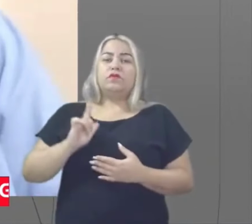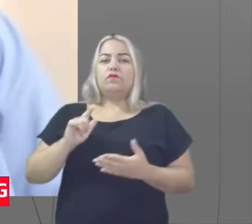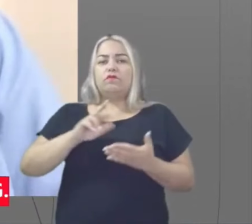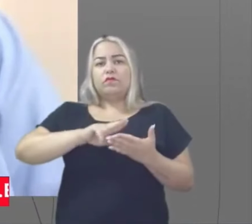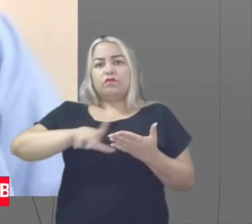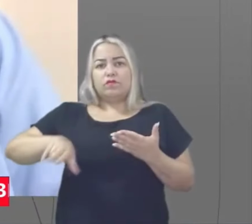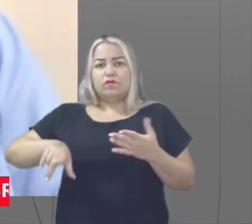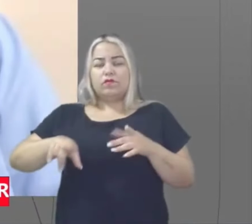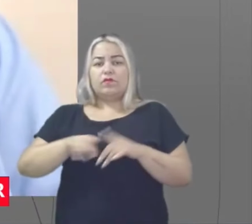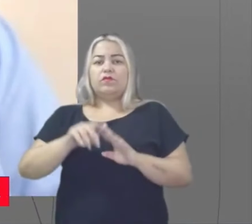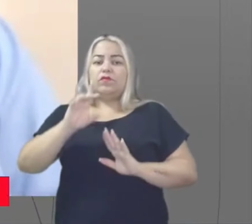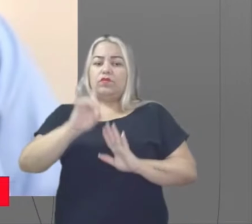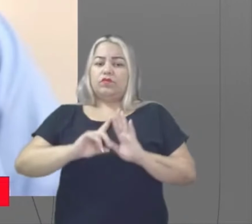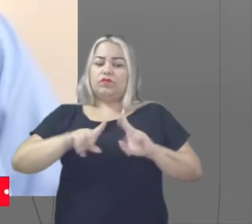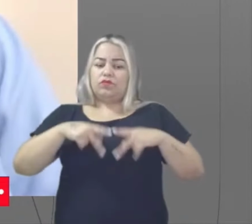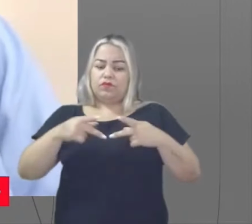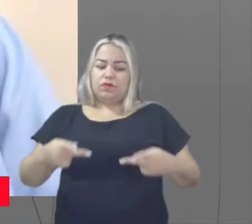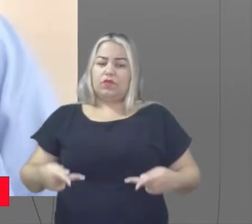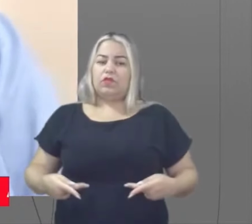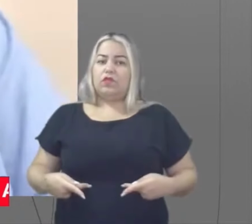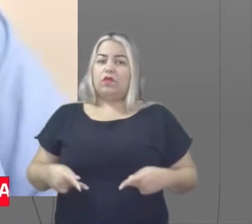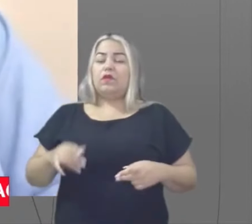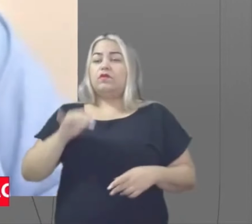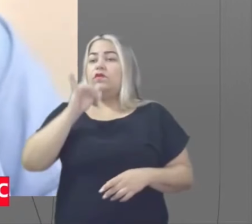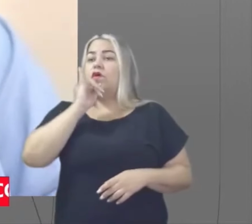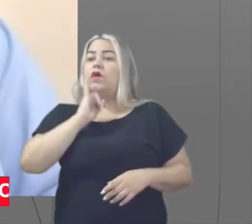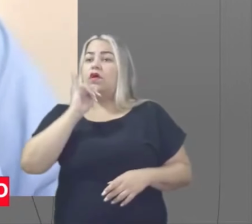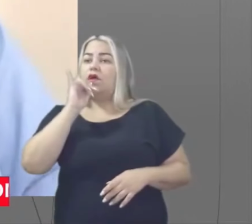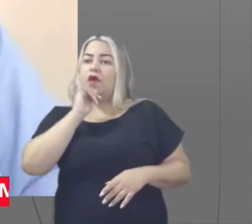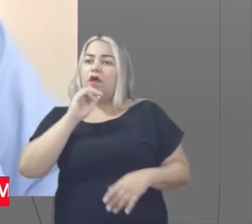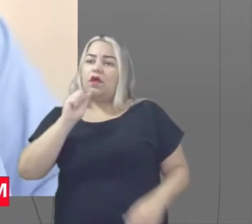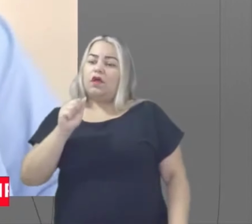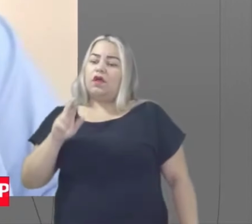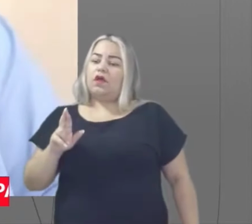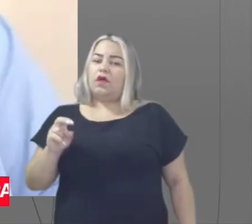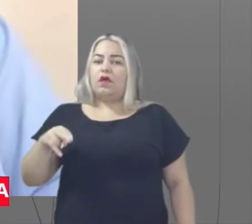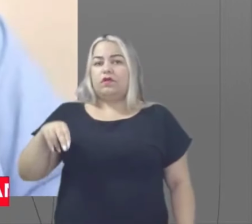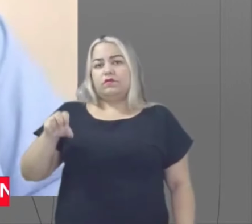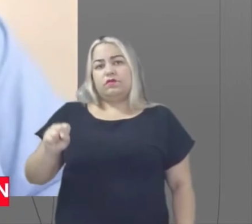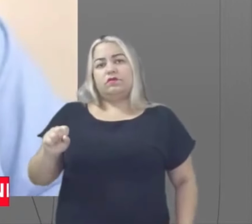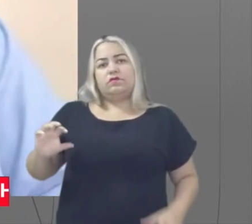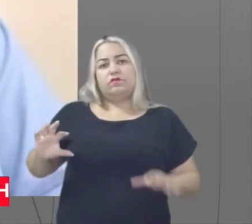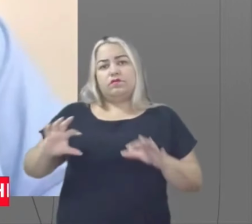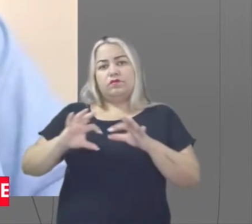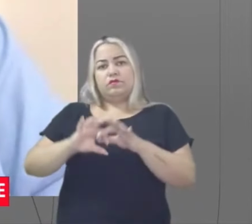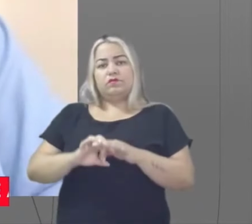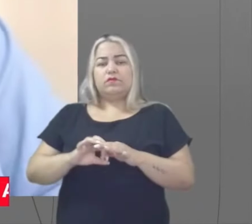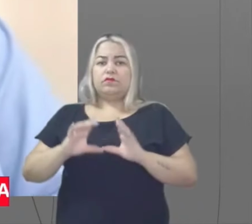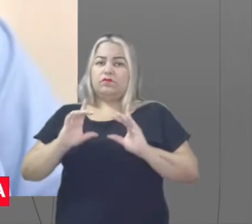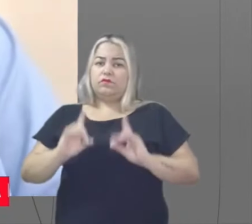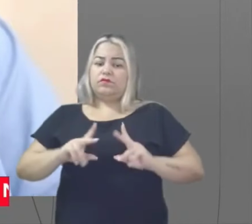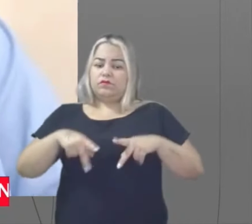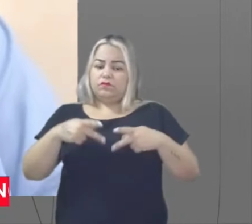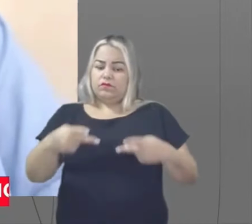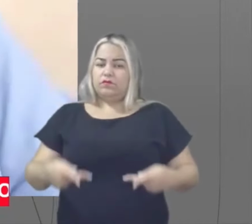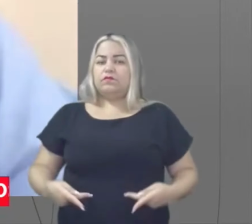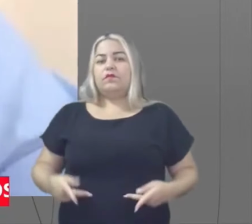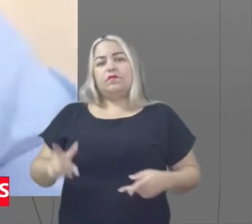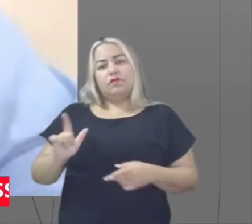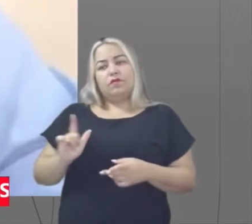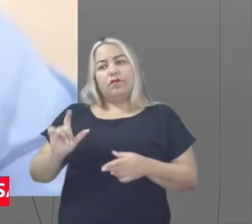de entidades de direitos humanos, como, por exemplo, a Comissão Arnes, a própria Conectas de Direitos Humanos, que também tem se debruçado sobre